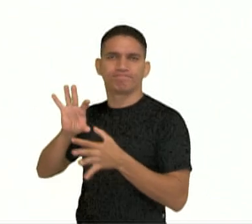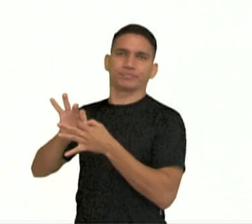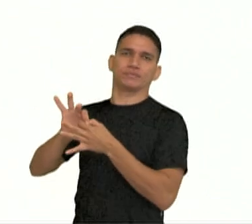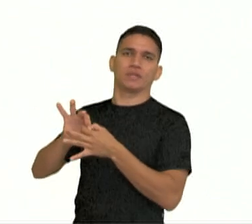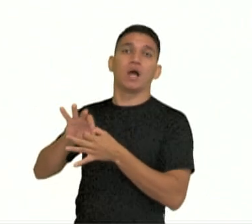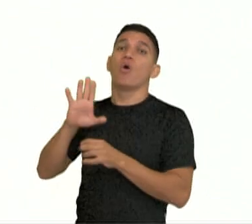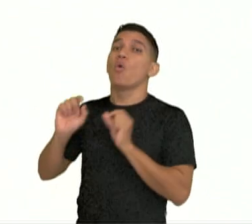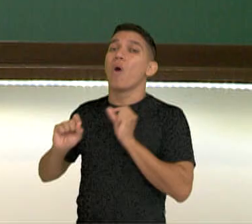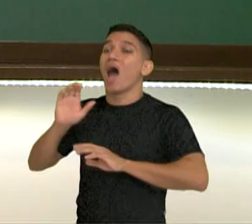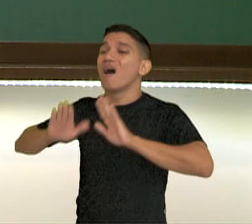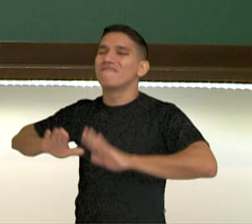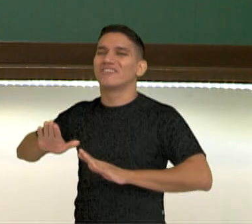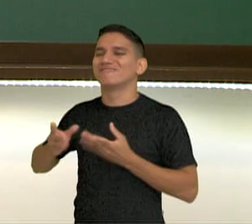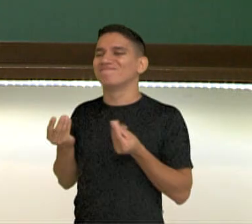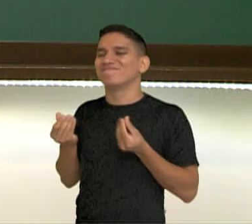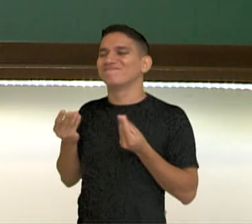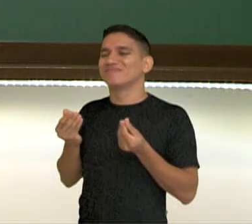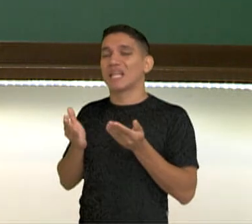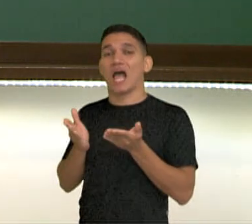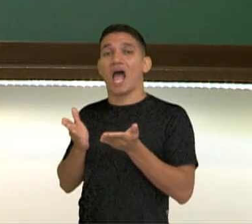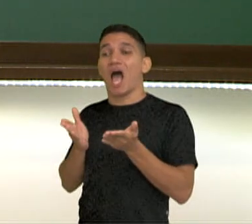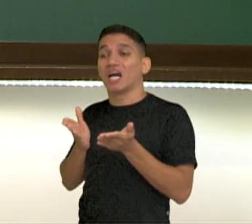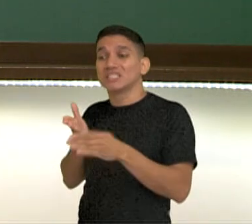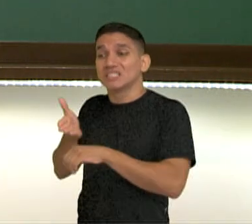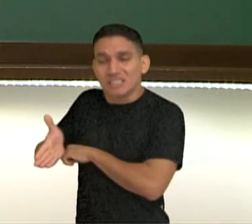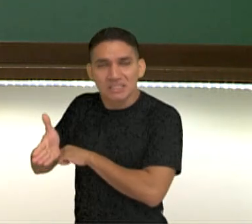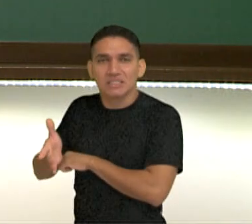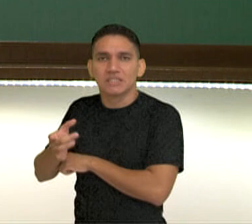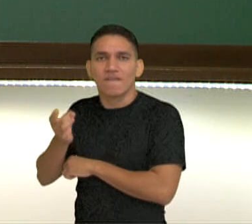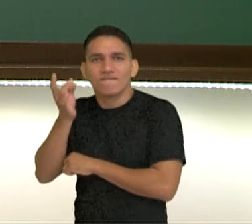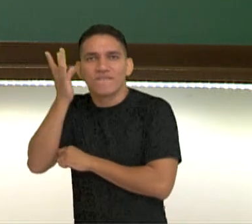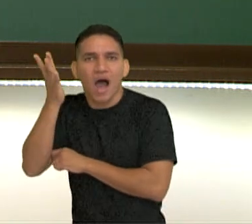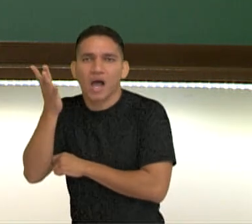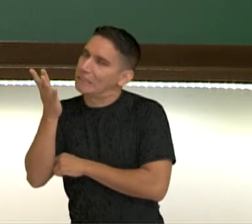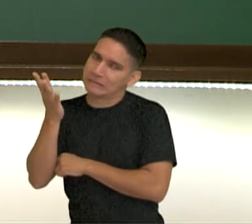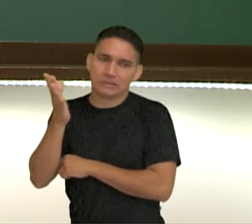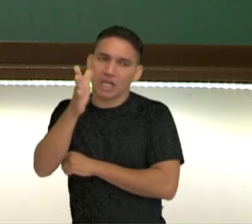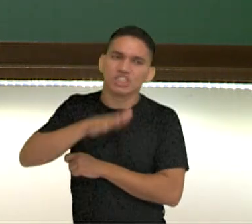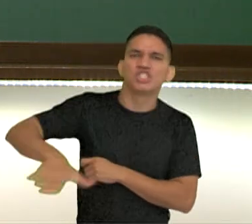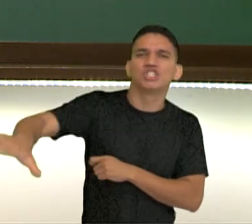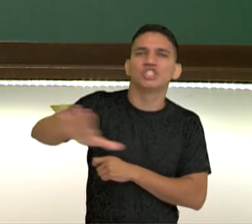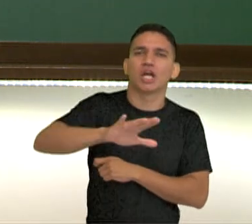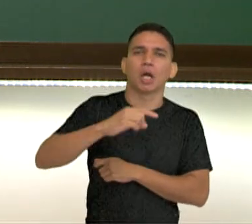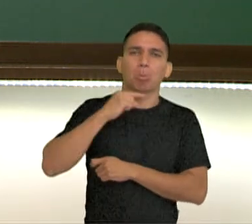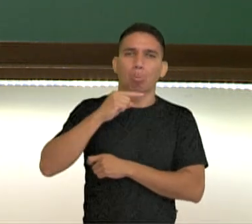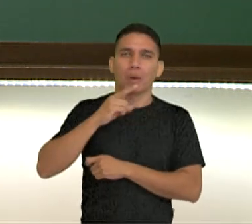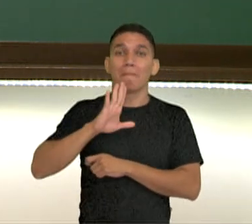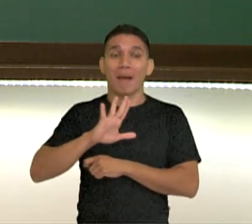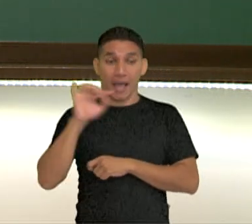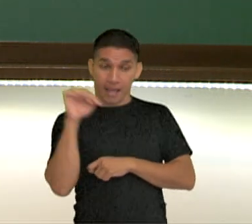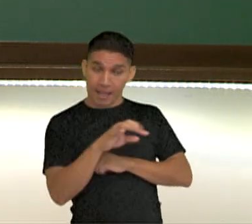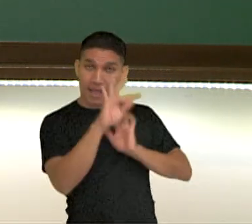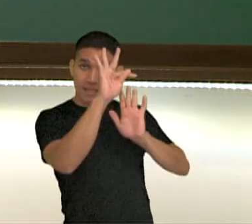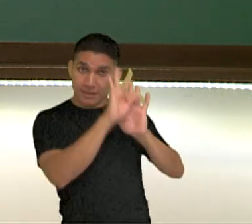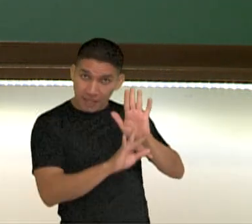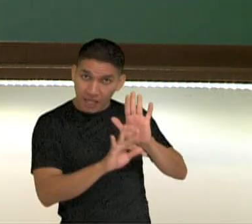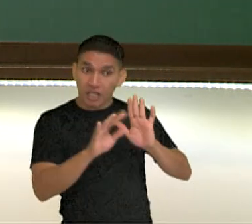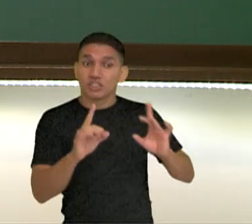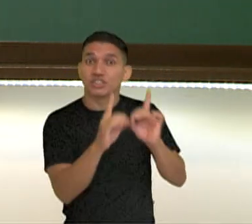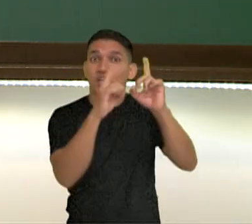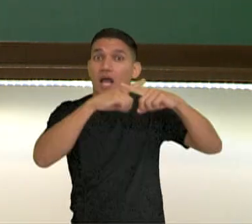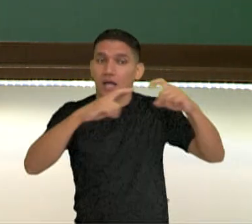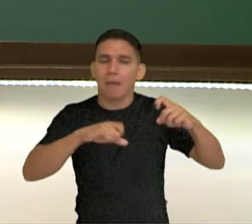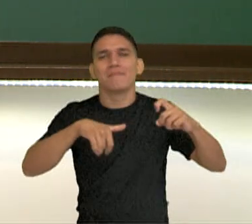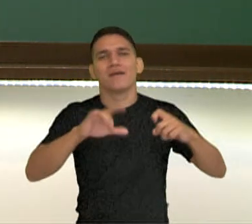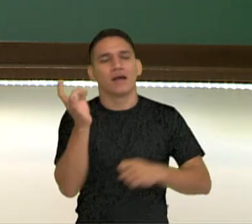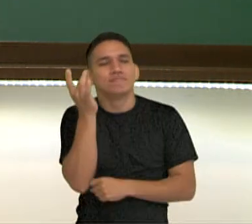vezes não é tão acessível ao público em geral. No entanto, os textos didáticos científicos têm uma linguagem mais